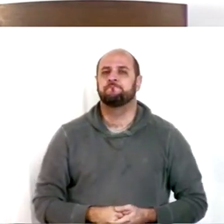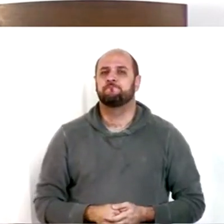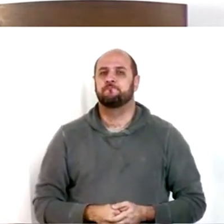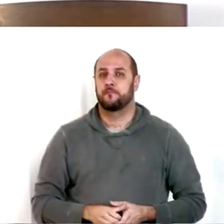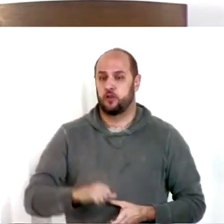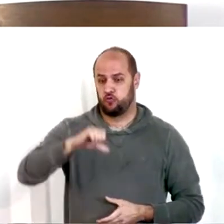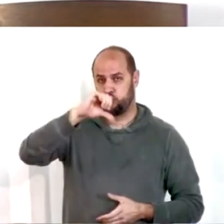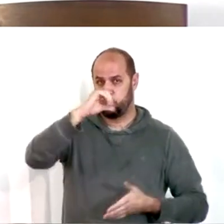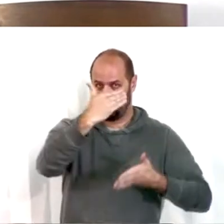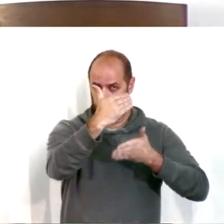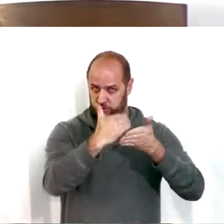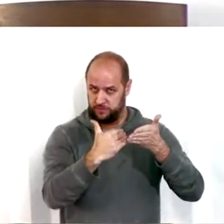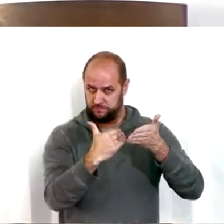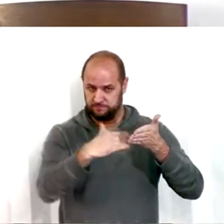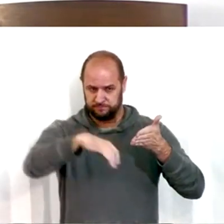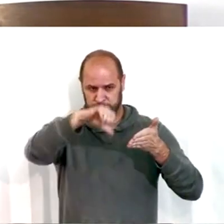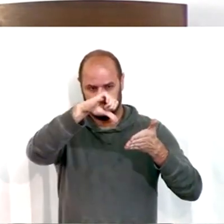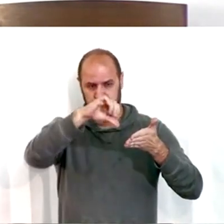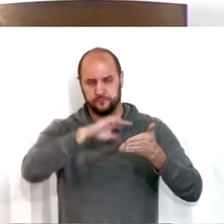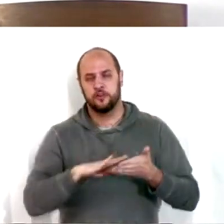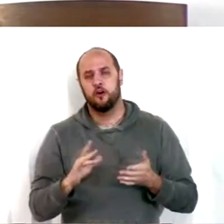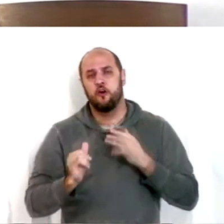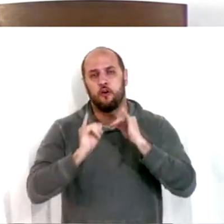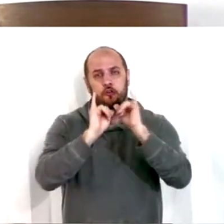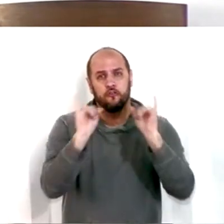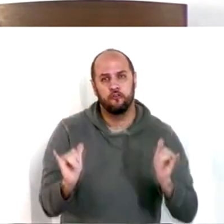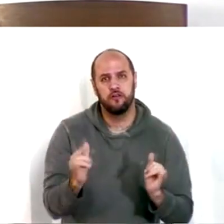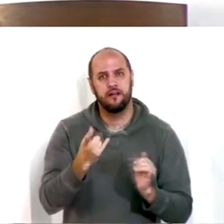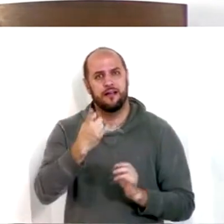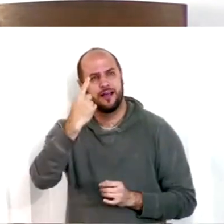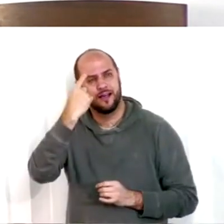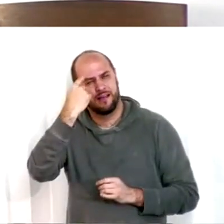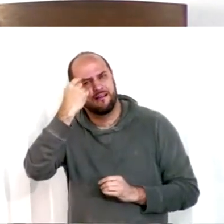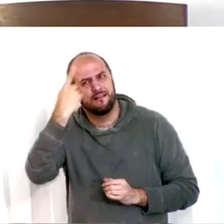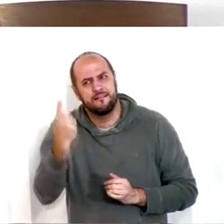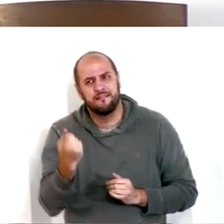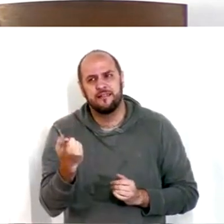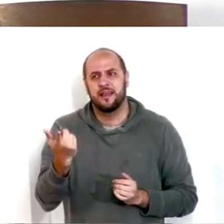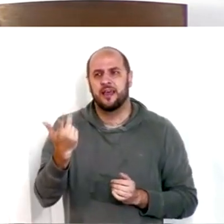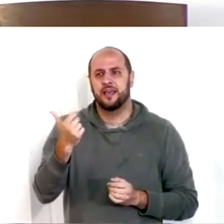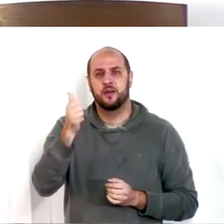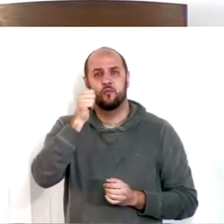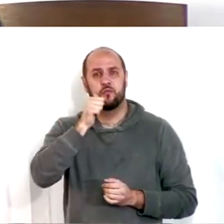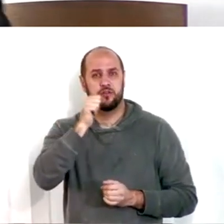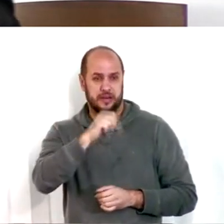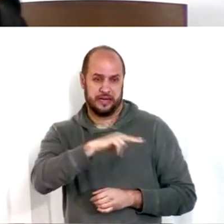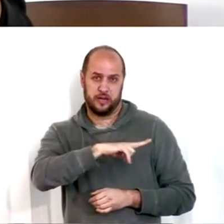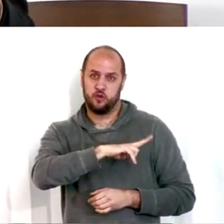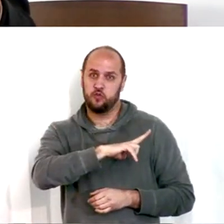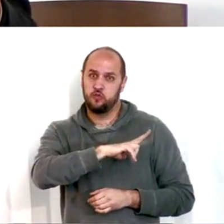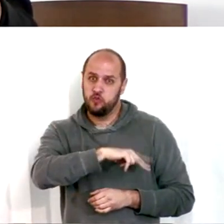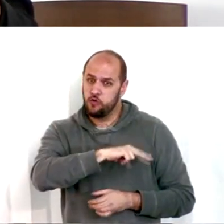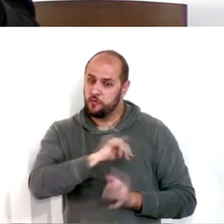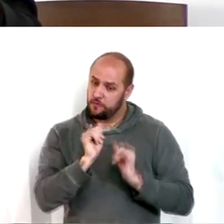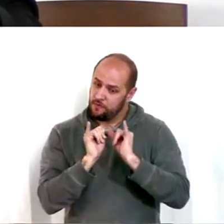Os 9 primeiros versículos vão nos falar a respeito do conselho que Noemi dá a